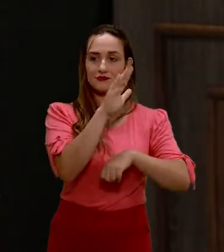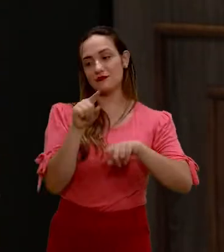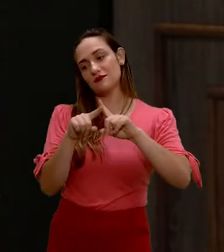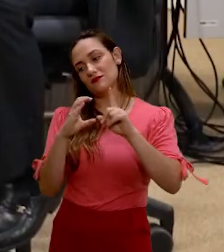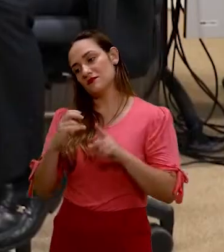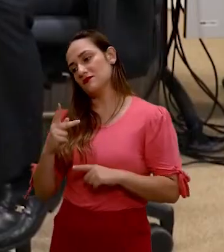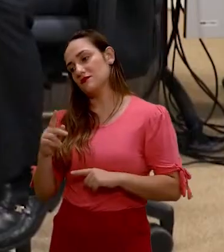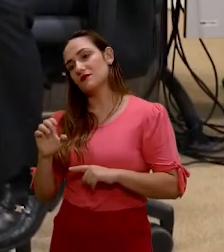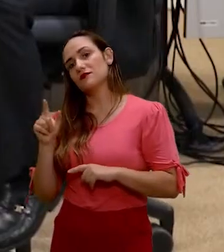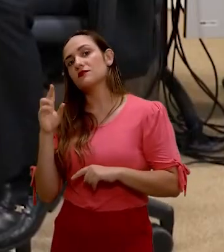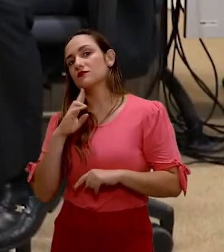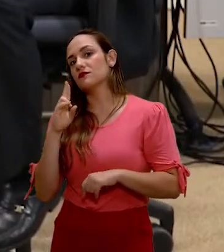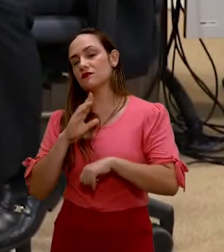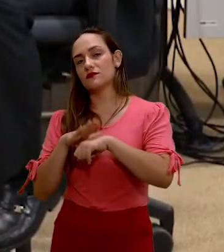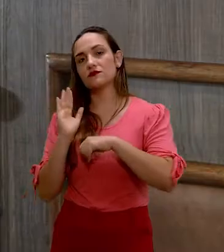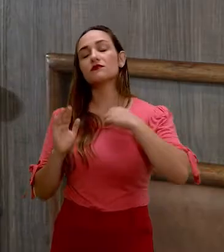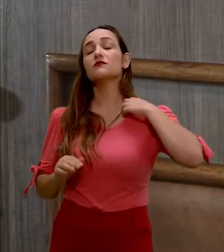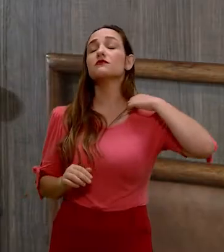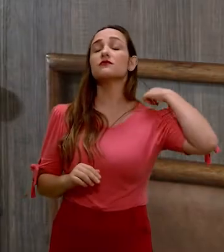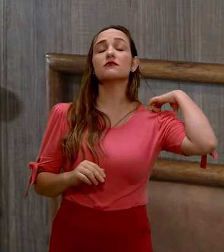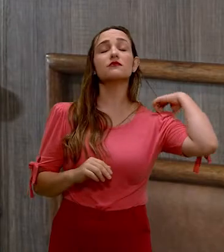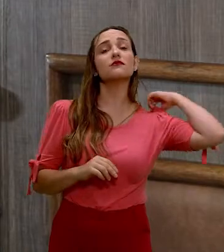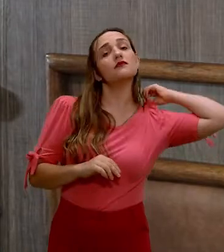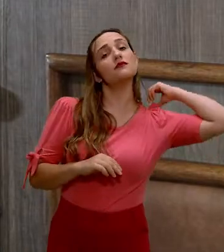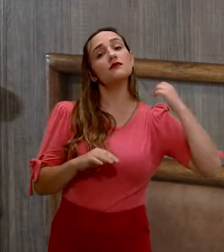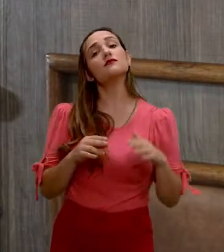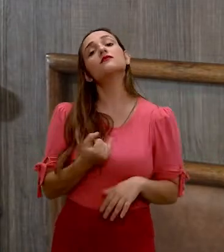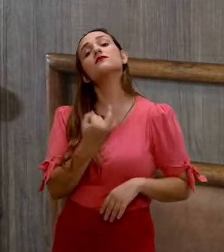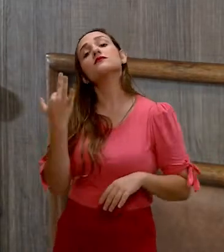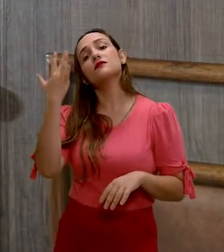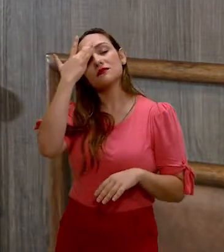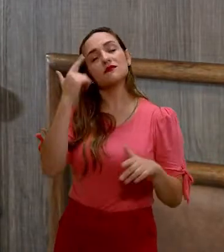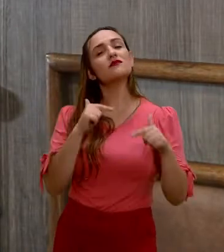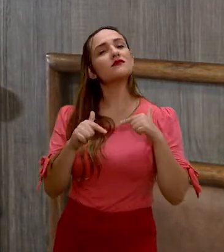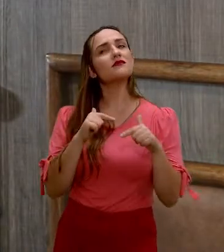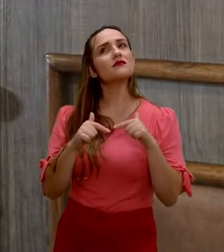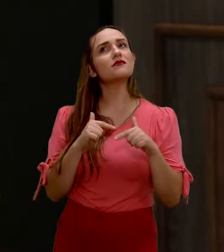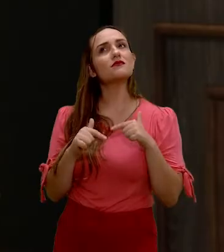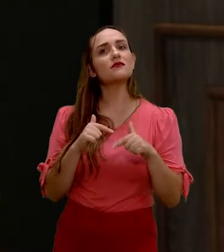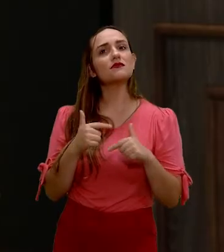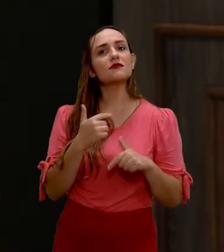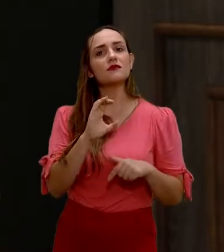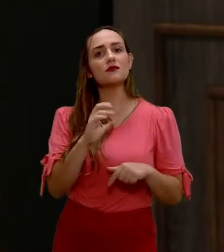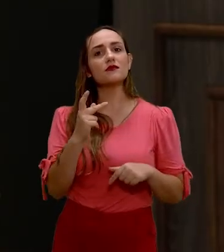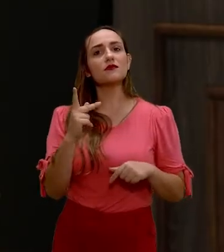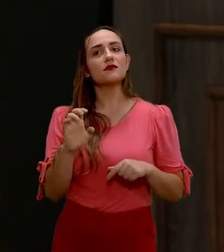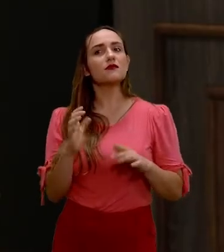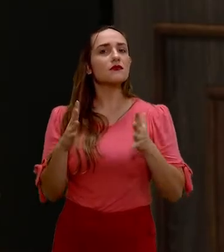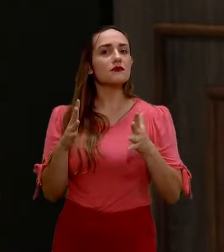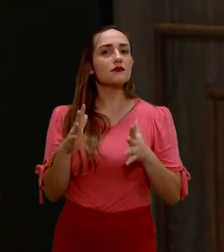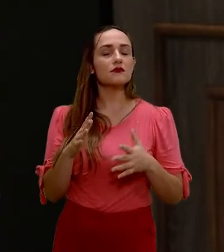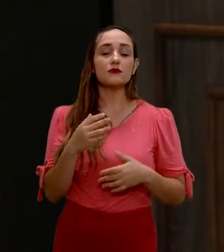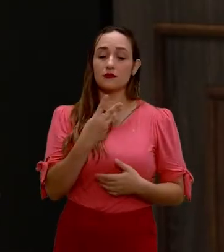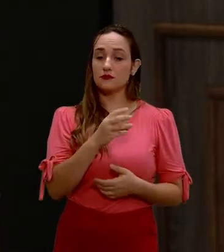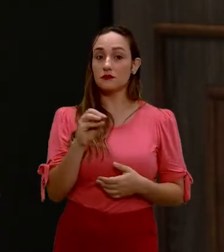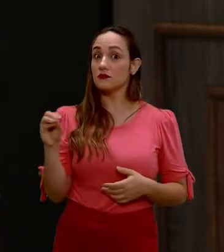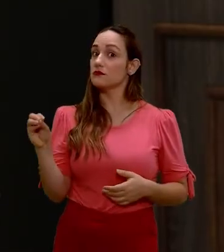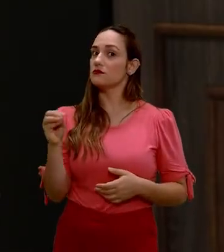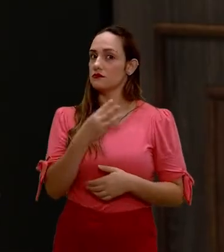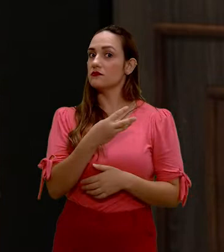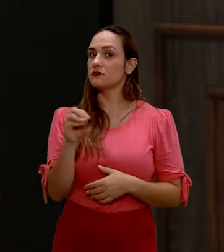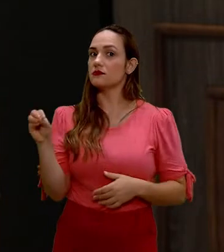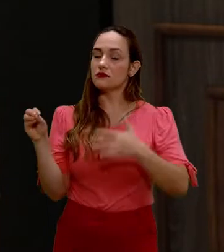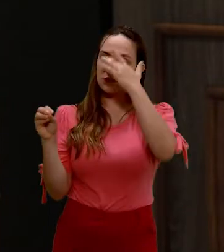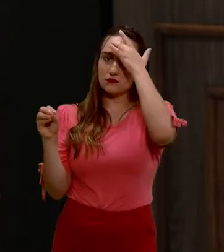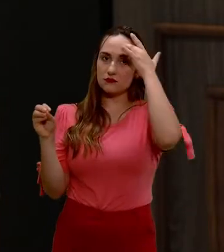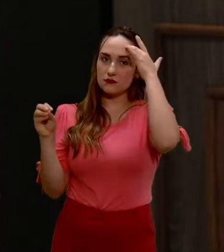que fazer. Quantos funcionários, servidores a CPE tem hoje? Nós temos cerca de 300 funcionários.